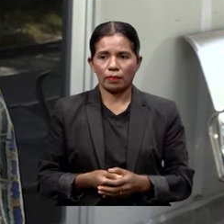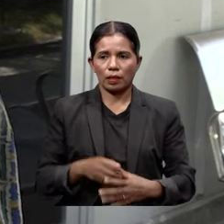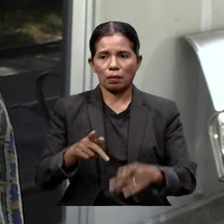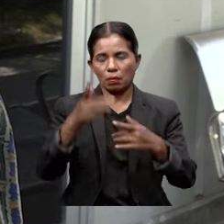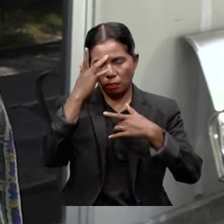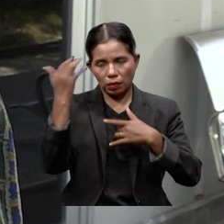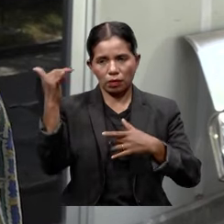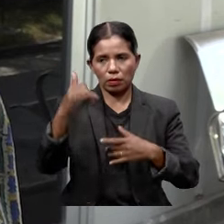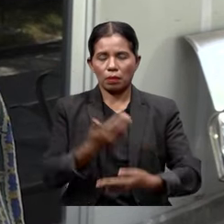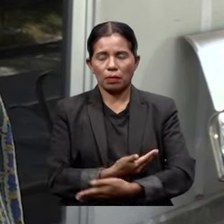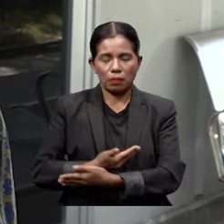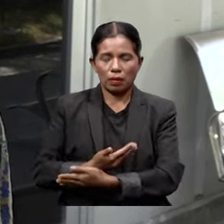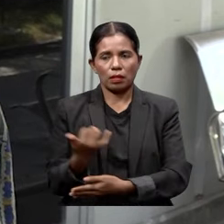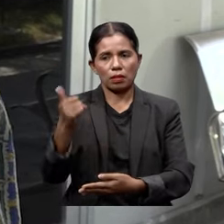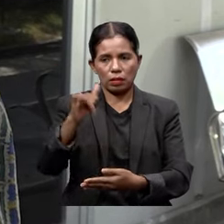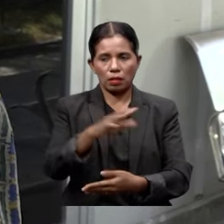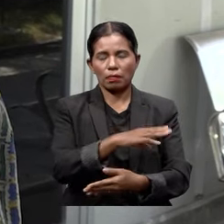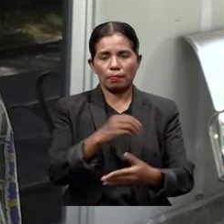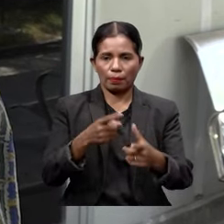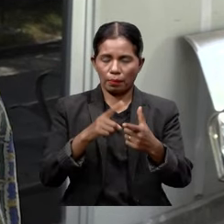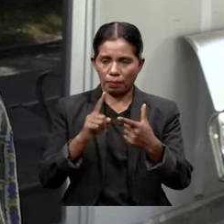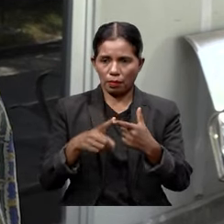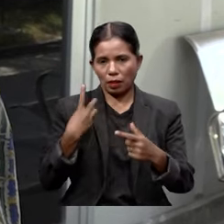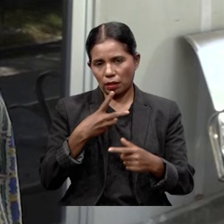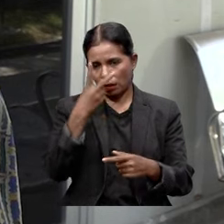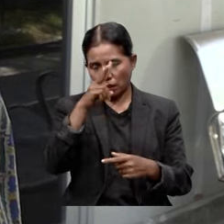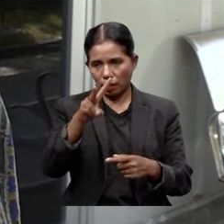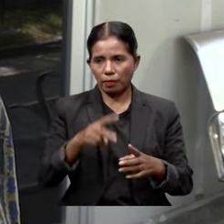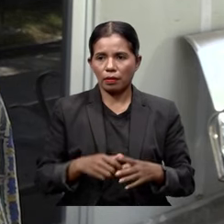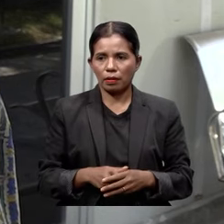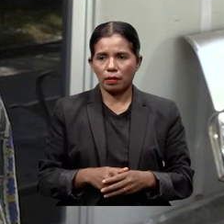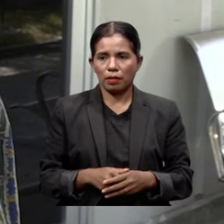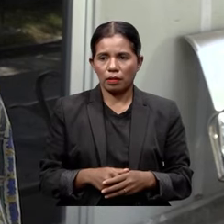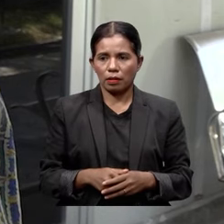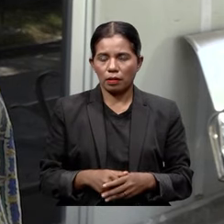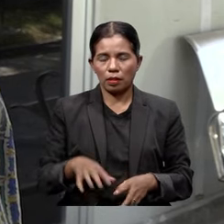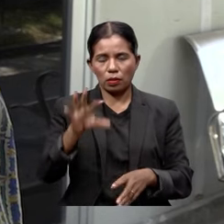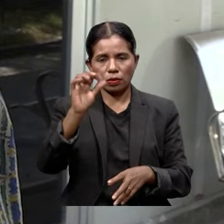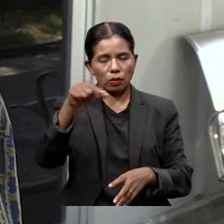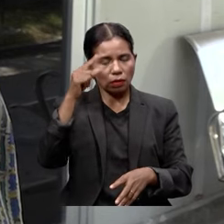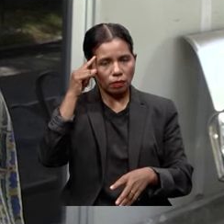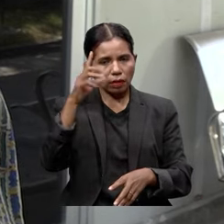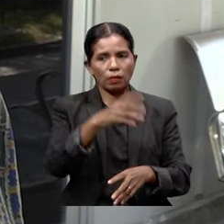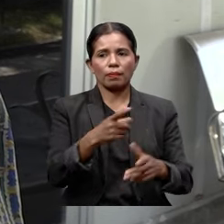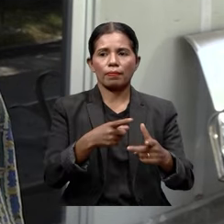paciente liu ba iha kikua masira e no mos be ita hare kataka ona iha oitavo governo tau iha